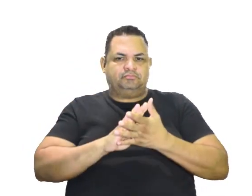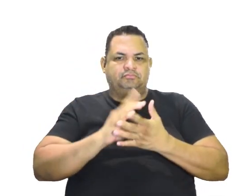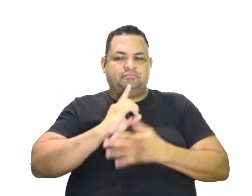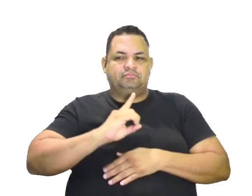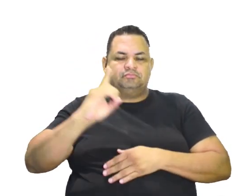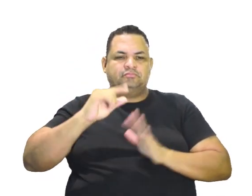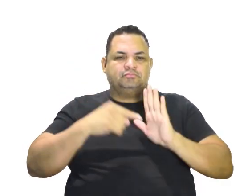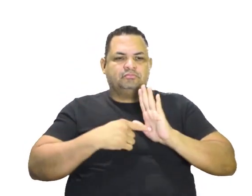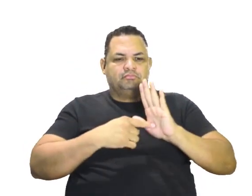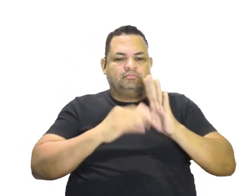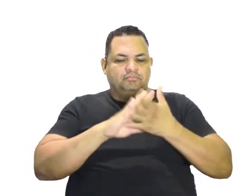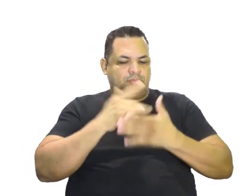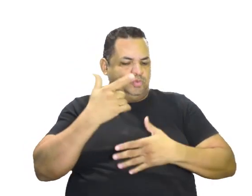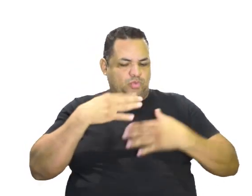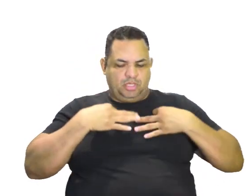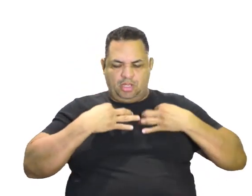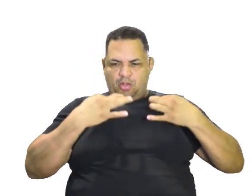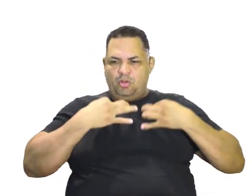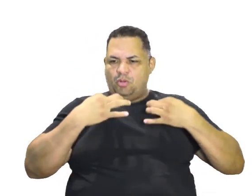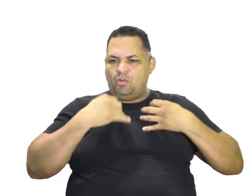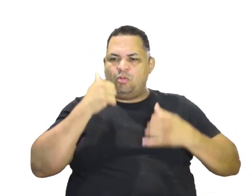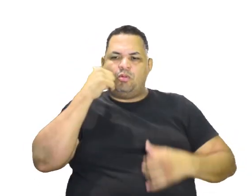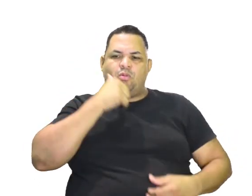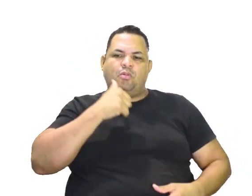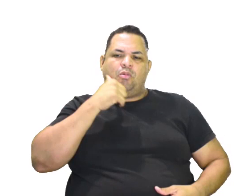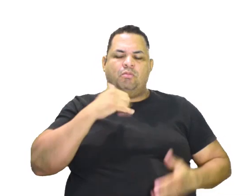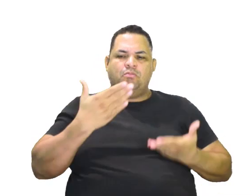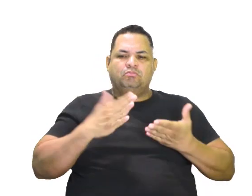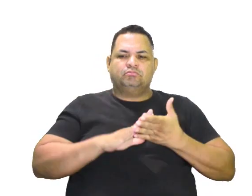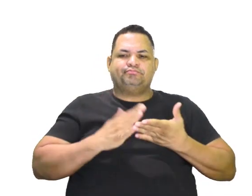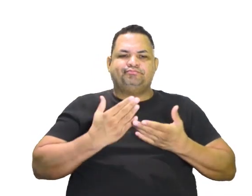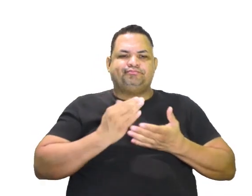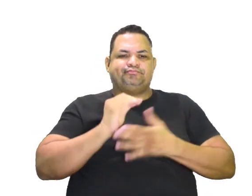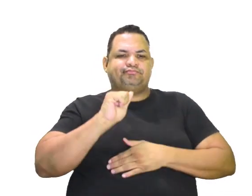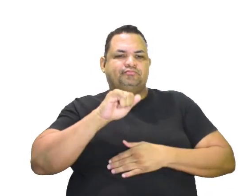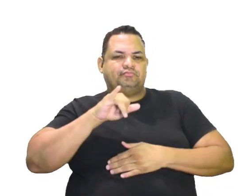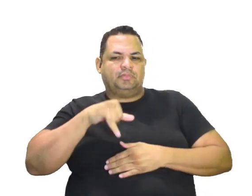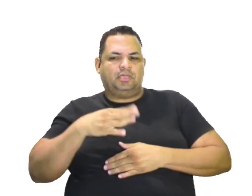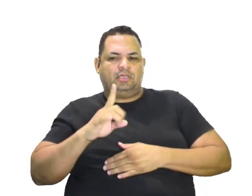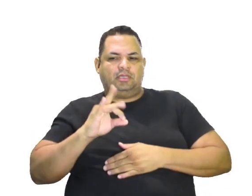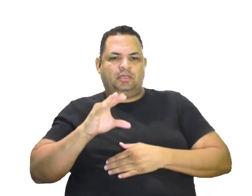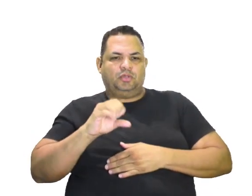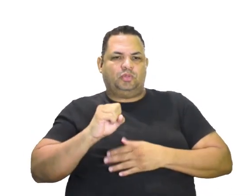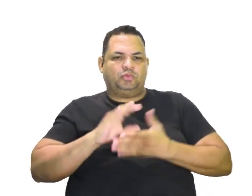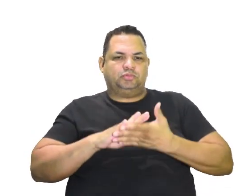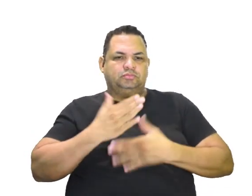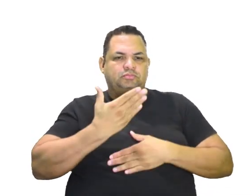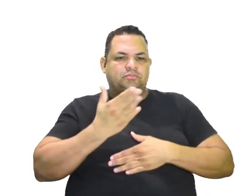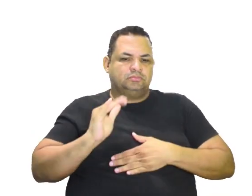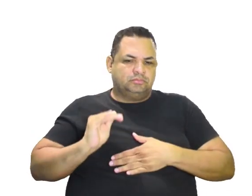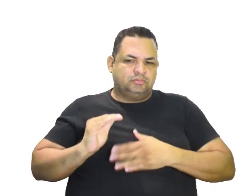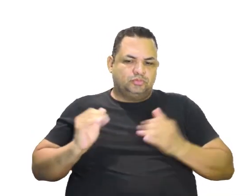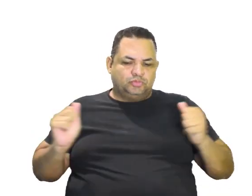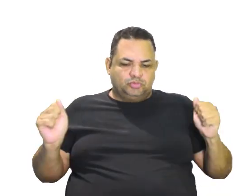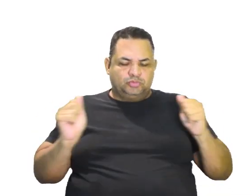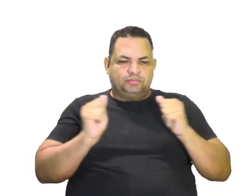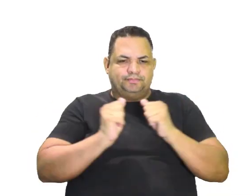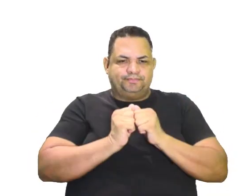ela se apresentava desnuda e tinha anjos e tinha pessoas ali para